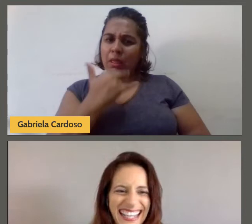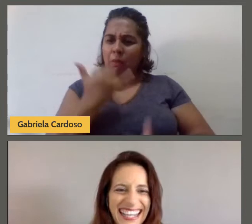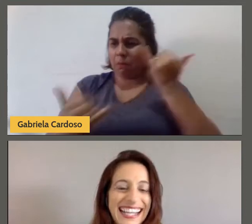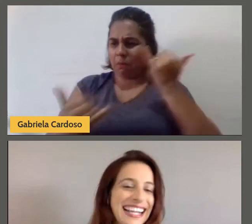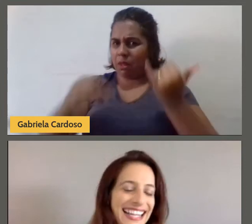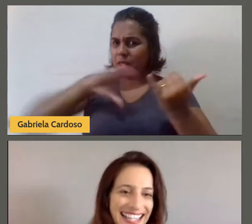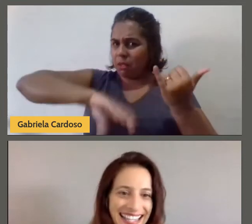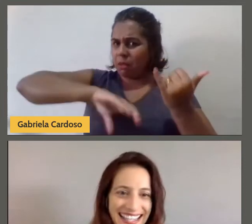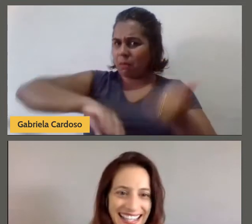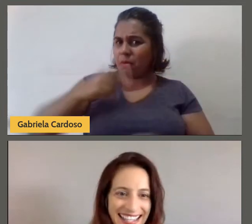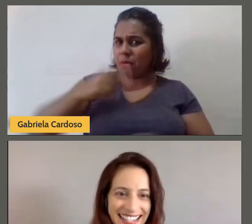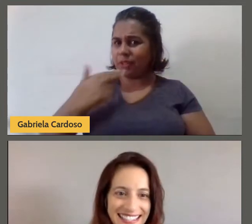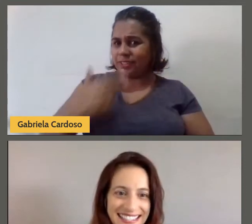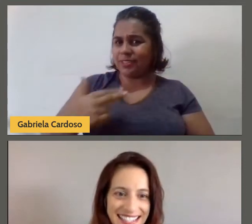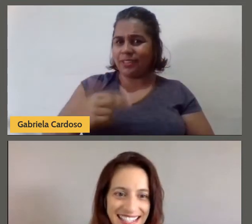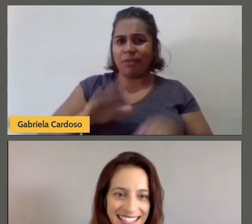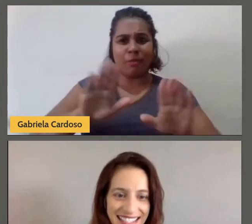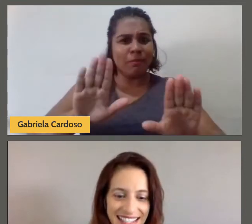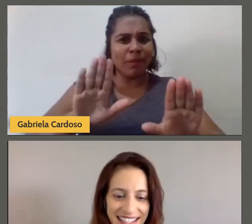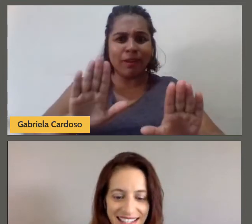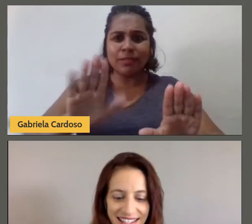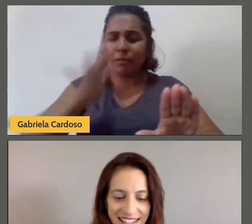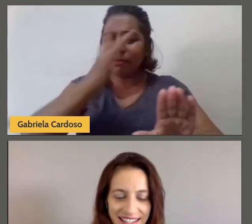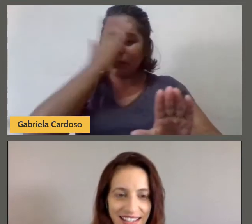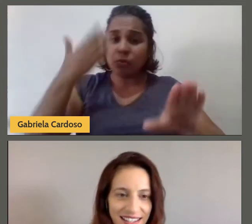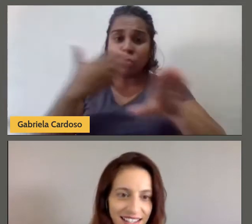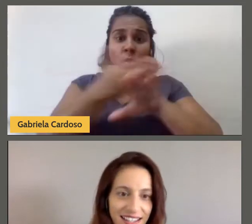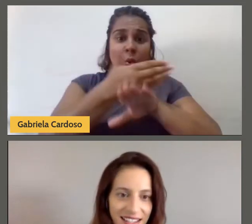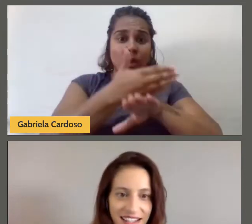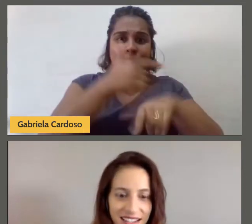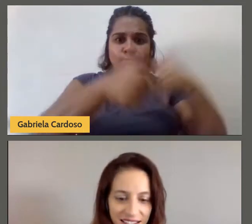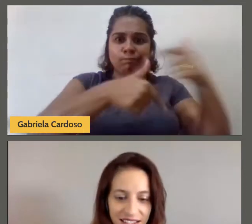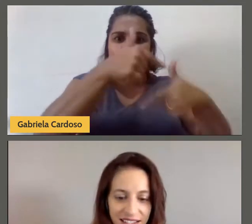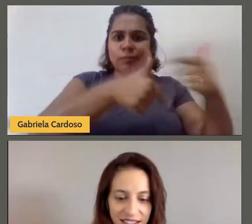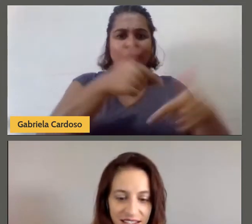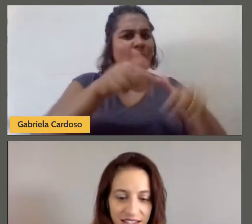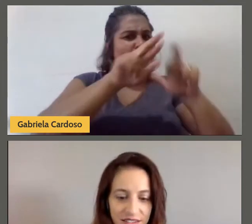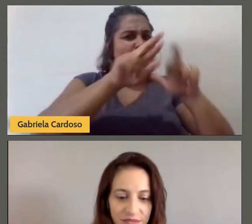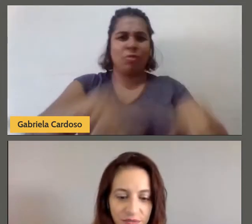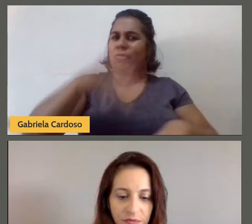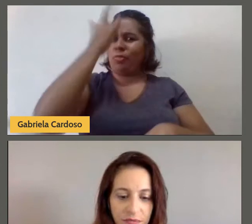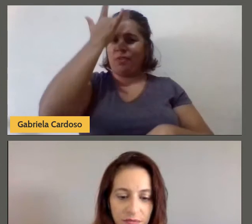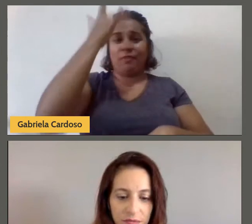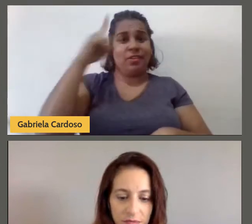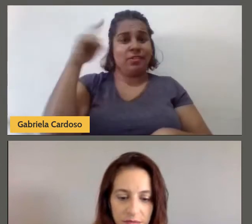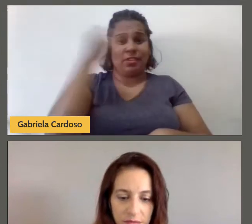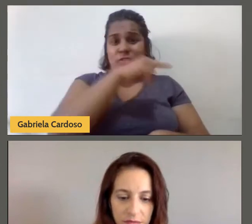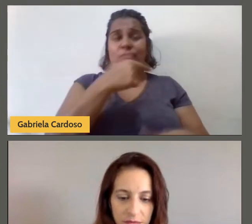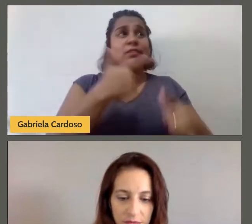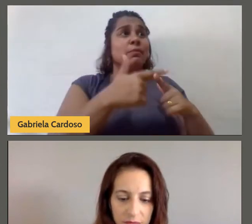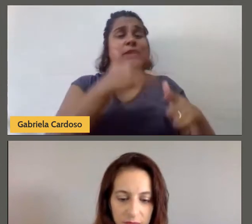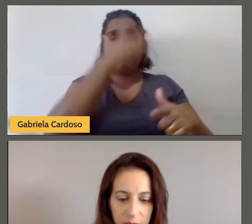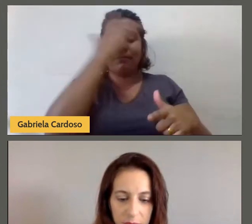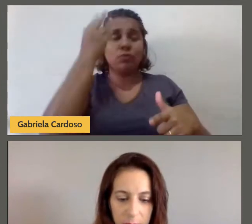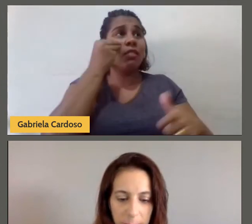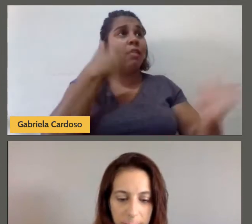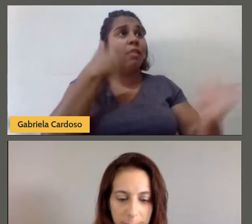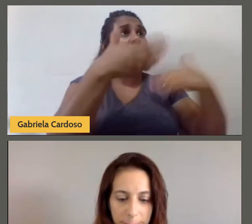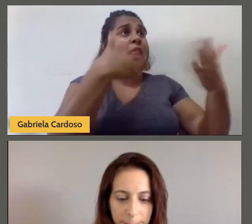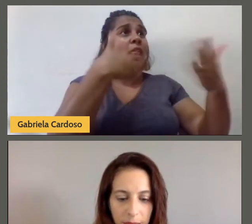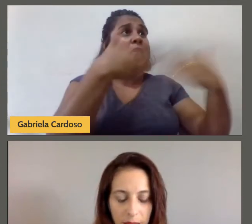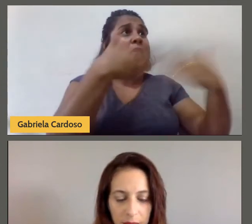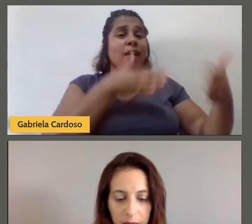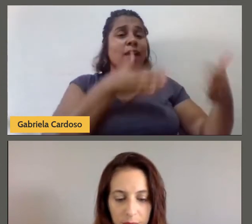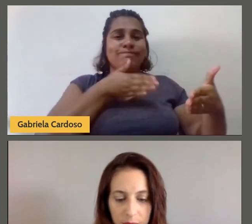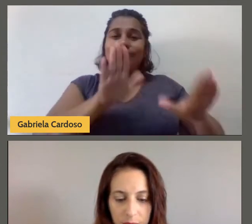no mercado, não é fácil, não é algo que alguém vá simplesmente chegar e começar a se comunicar e começar a vender. Então, a gente tem